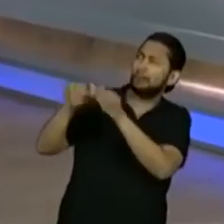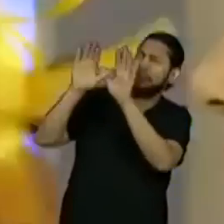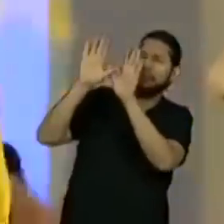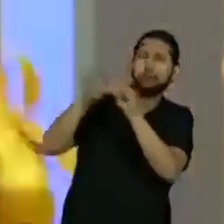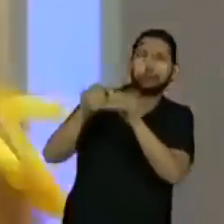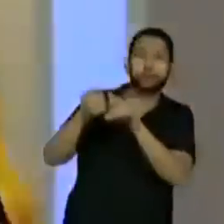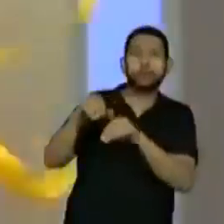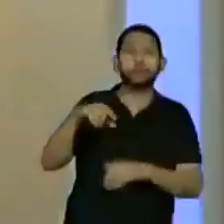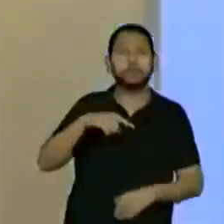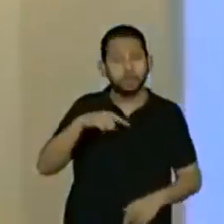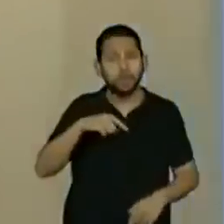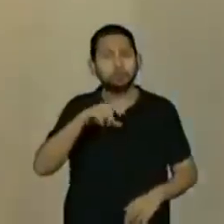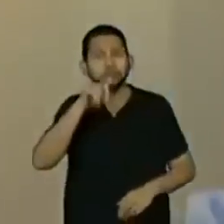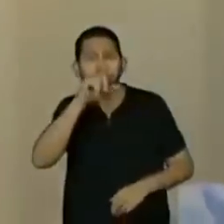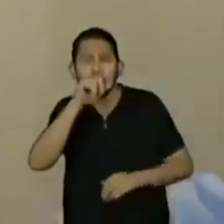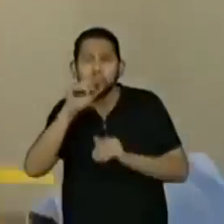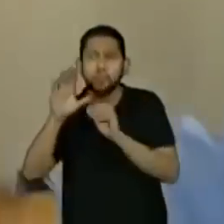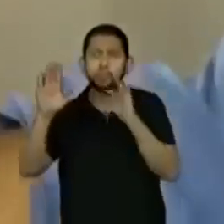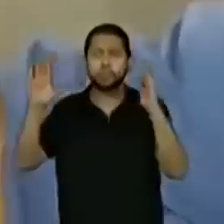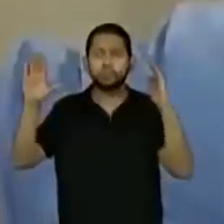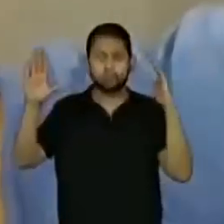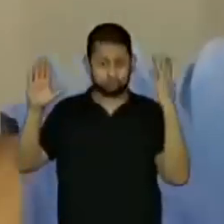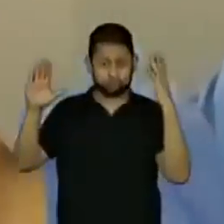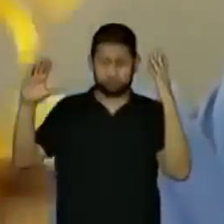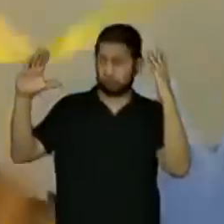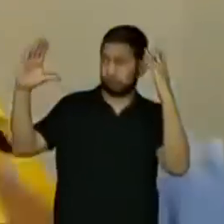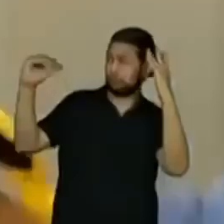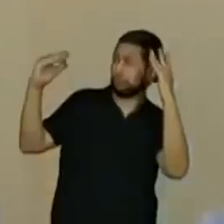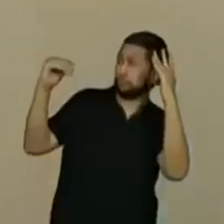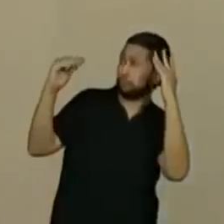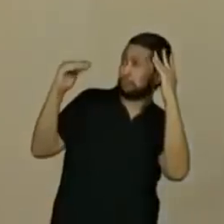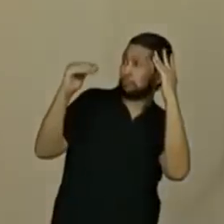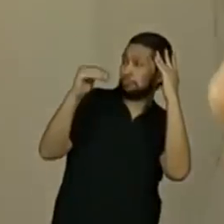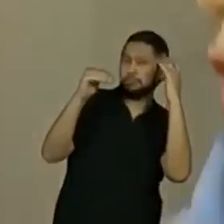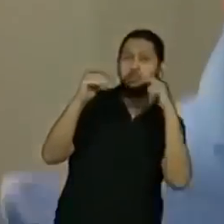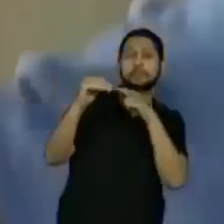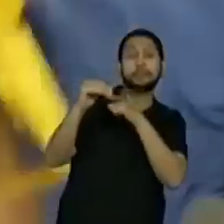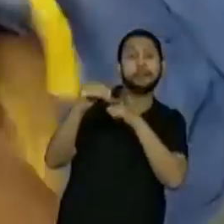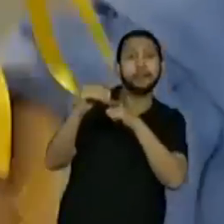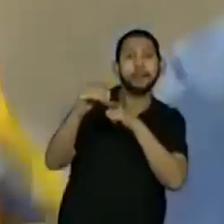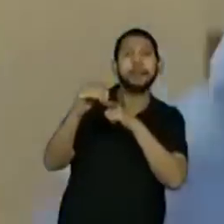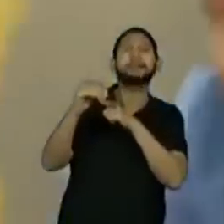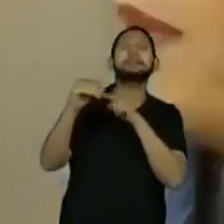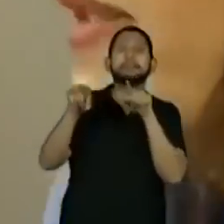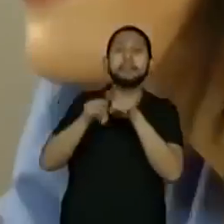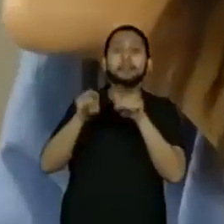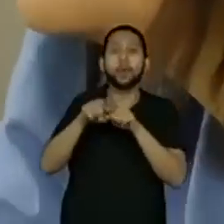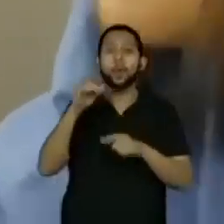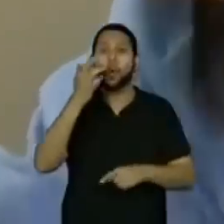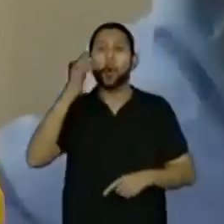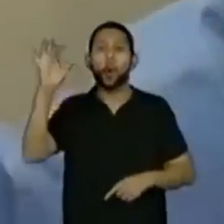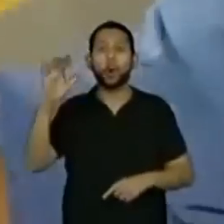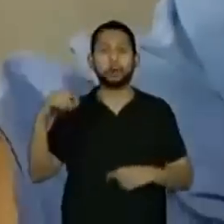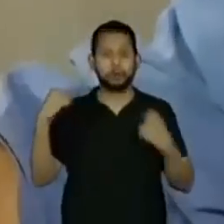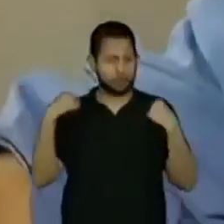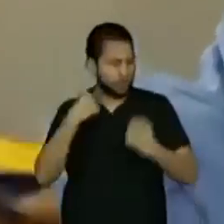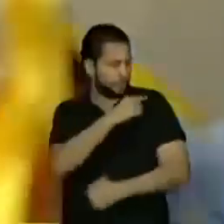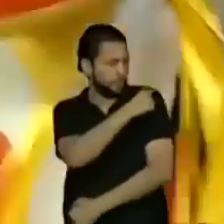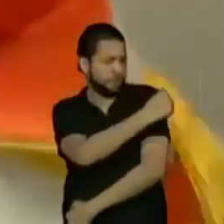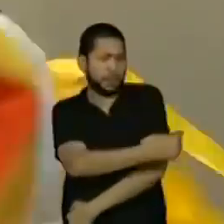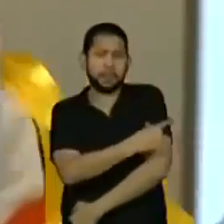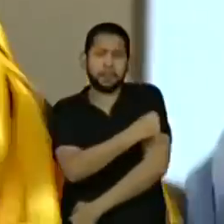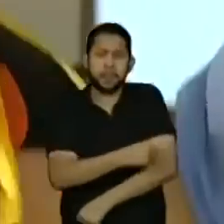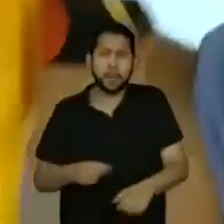Era um pássaro que estava se aproximando. Era um pássaro de ouro. As penas do pássaro eram